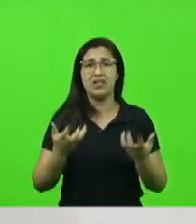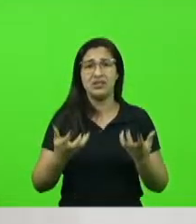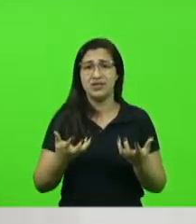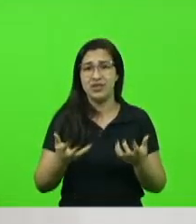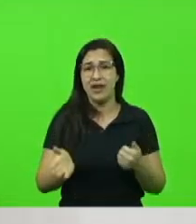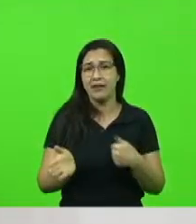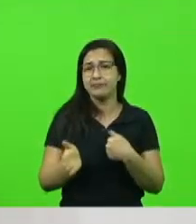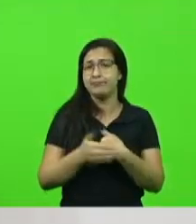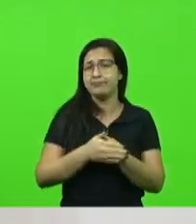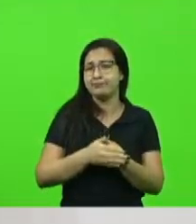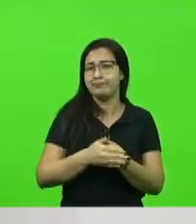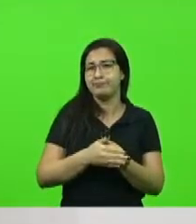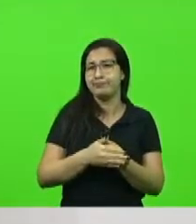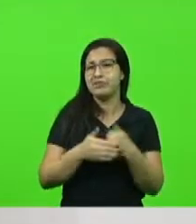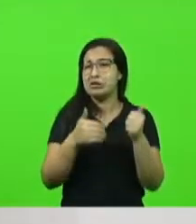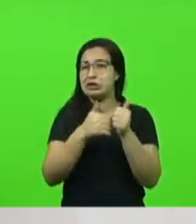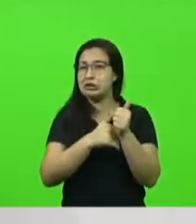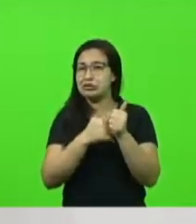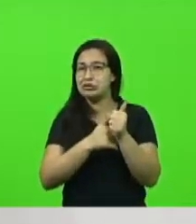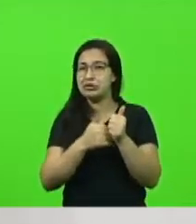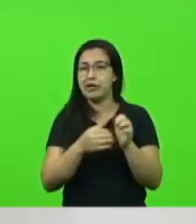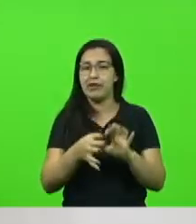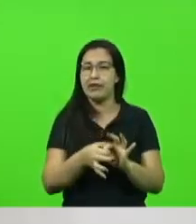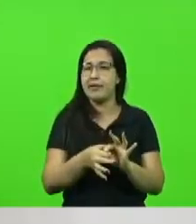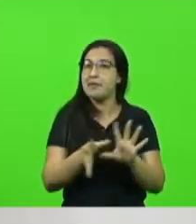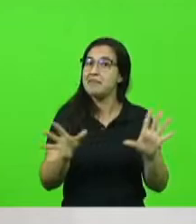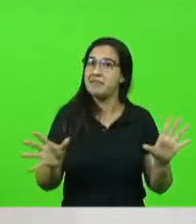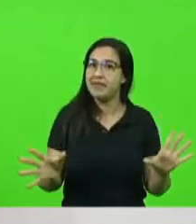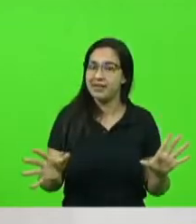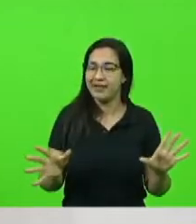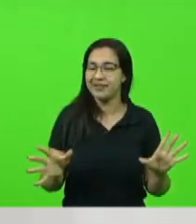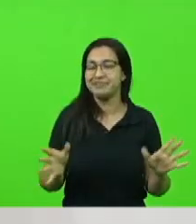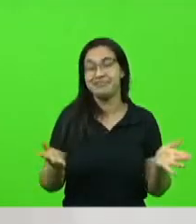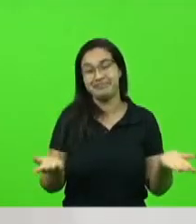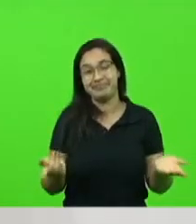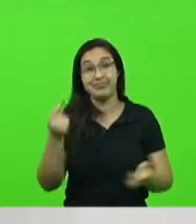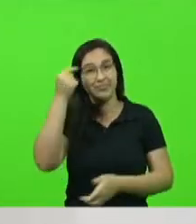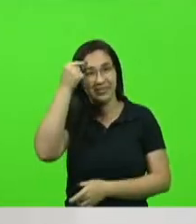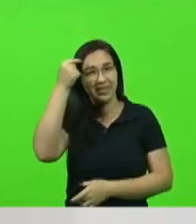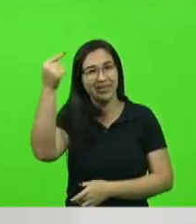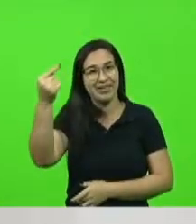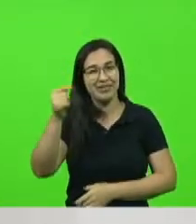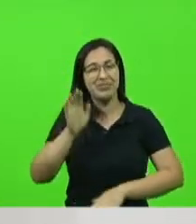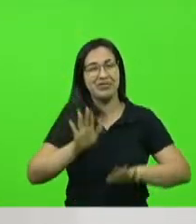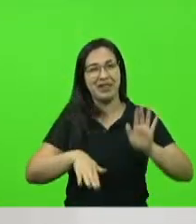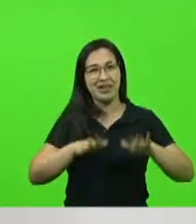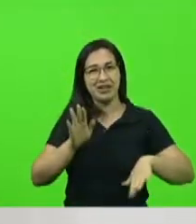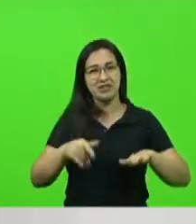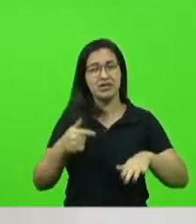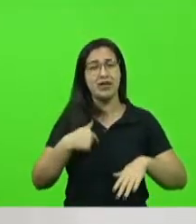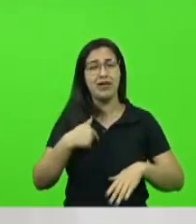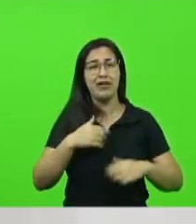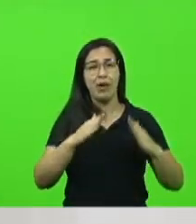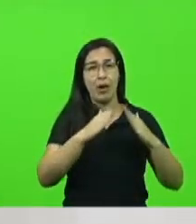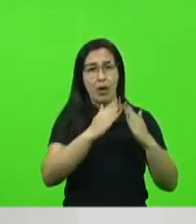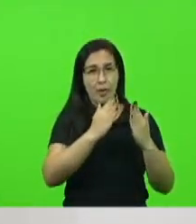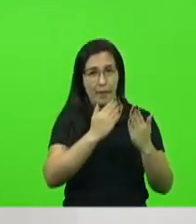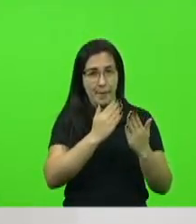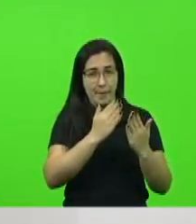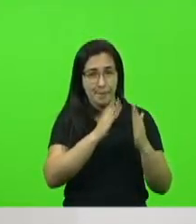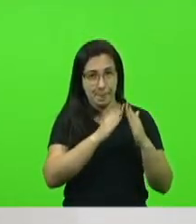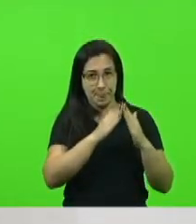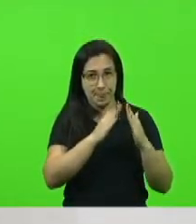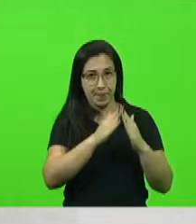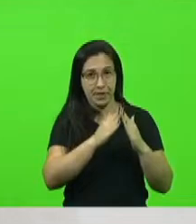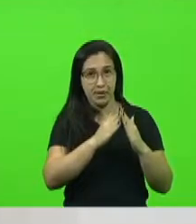uma certa liberdade. Eu lembro, às vezes eu morava, quando fui diretor de